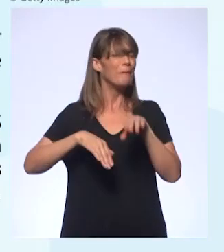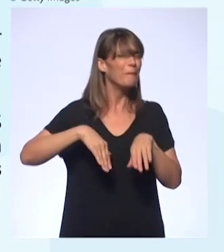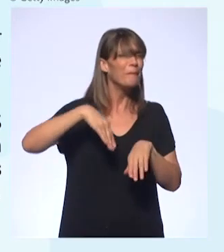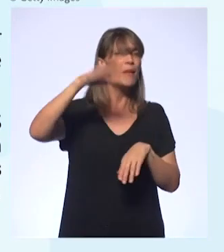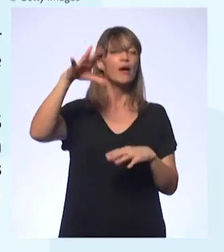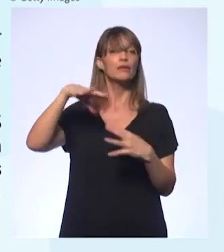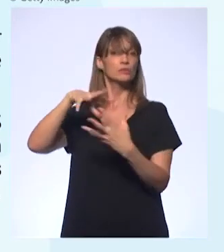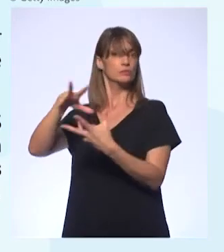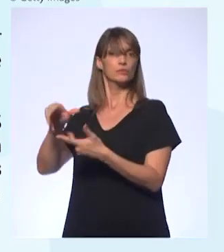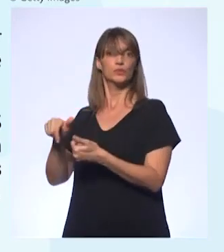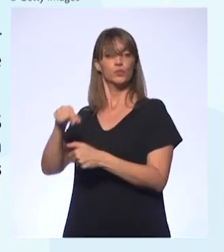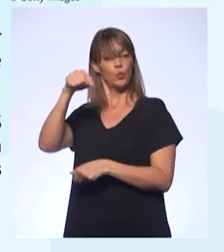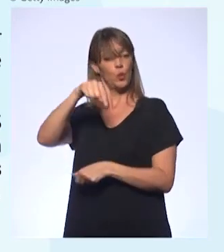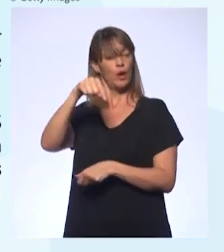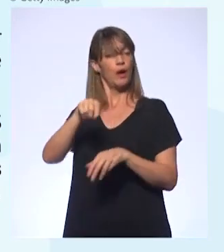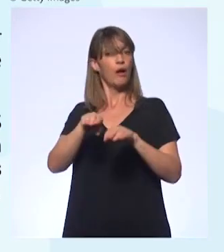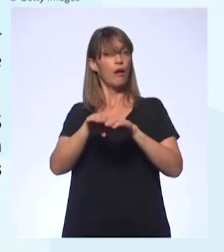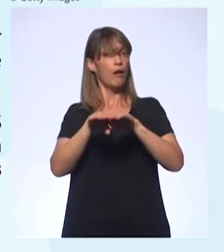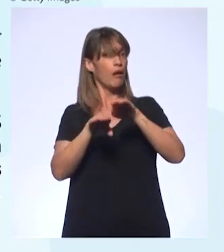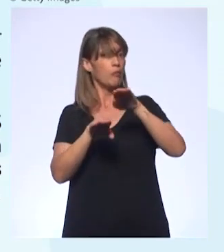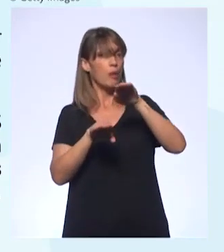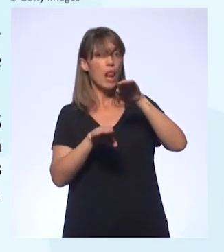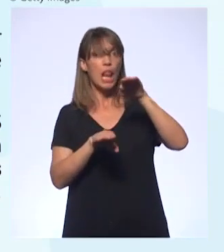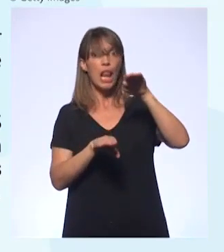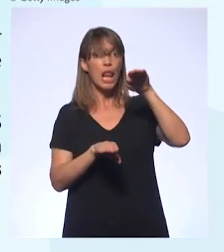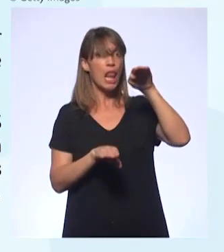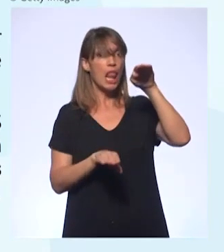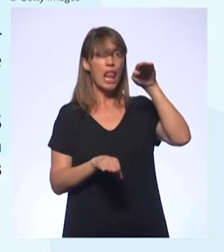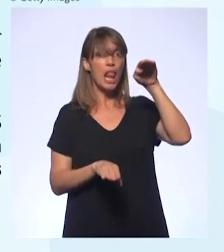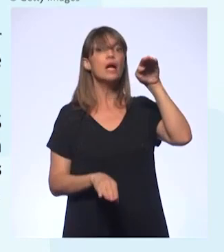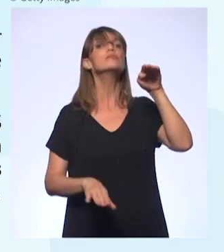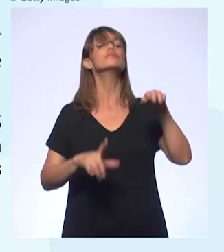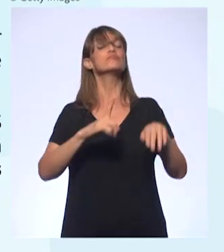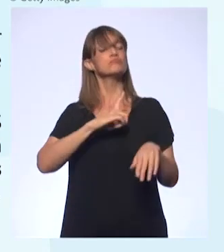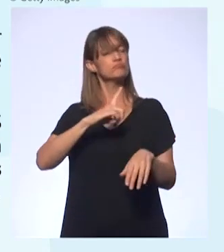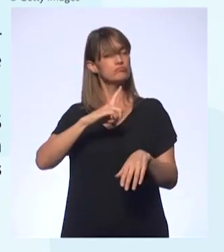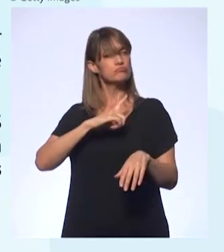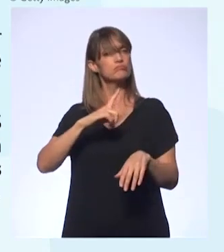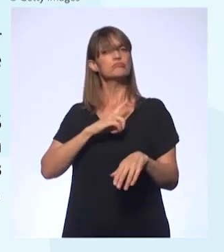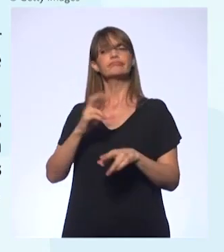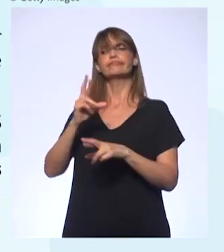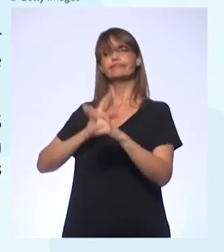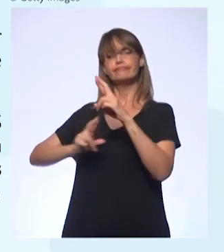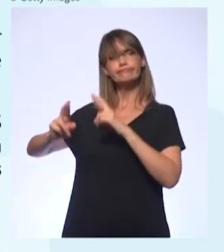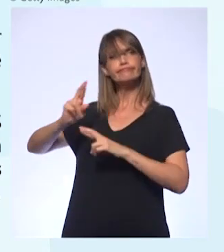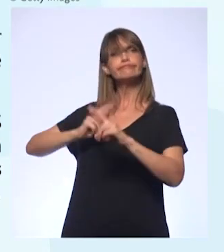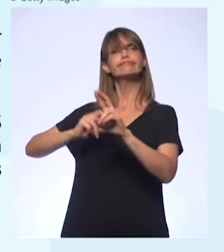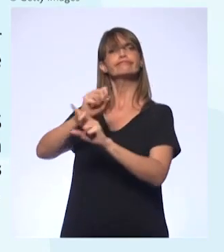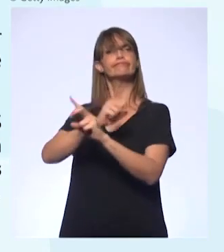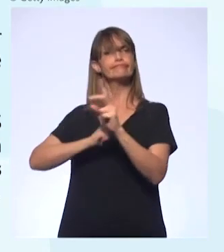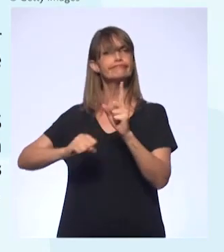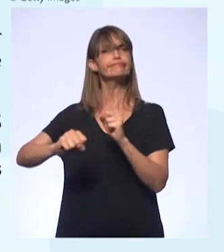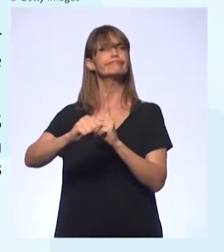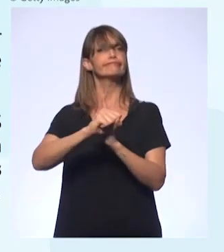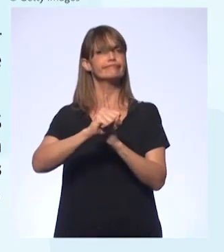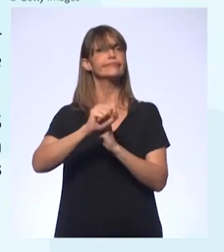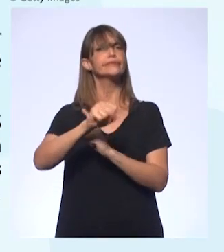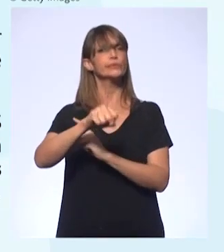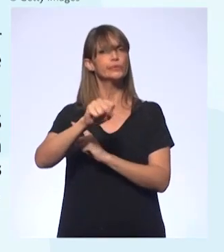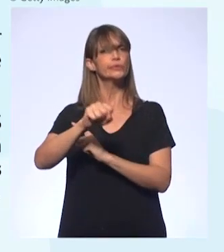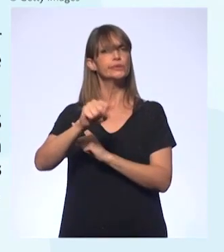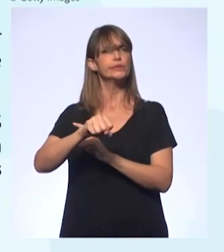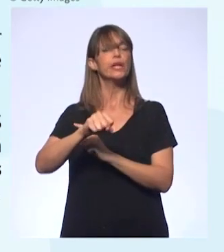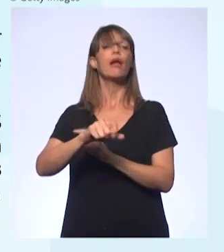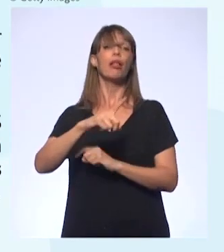essa desigualdade é um processo existente, né, em todas as relações sociais, presente em todos os países